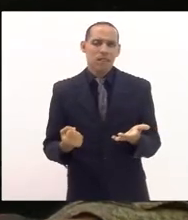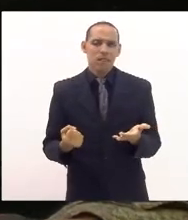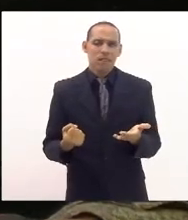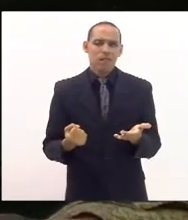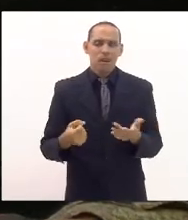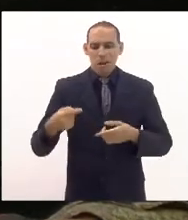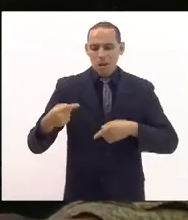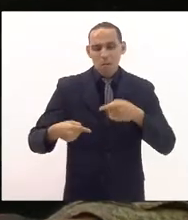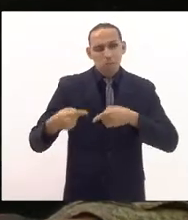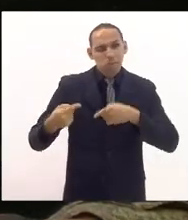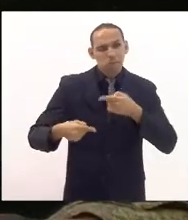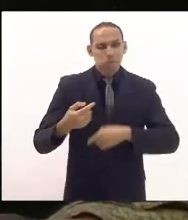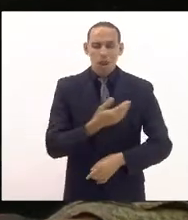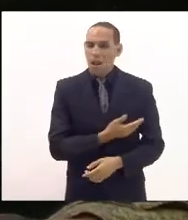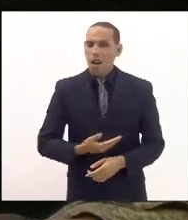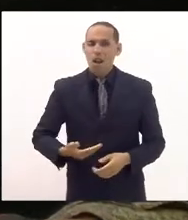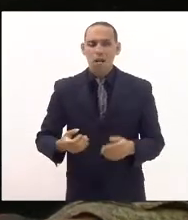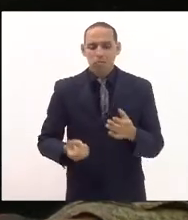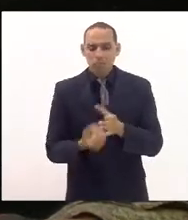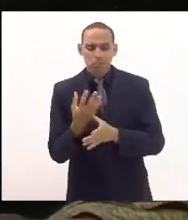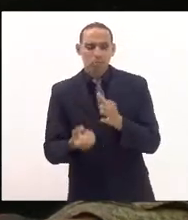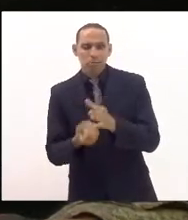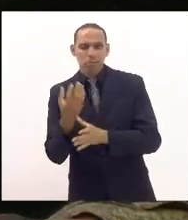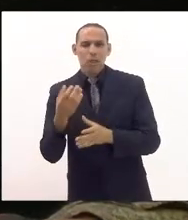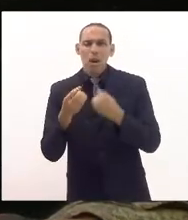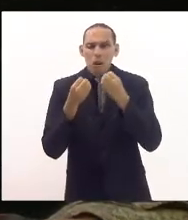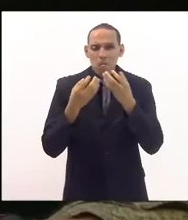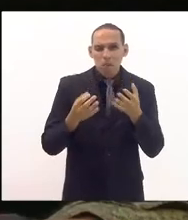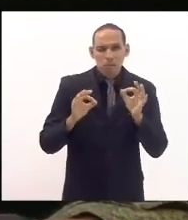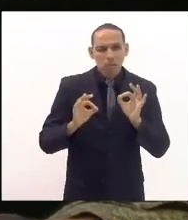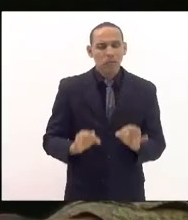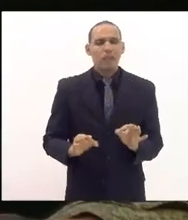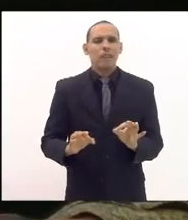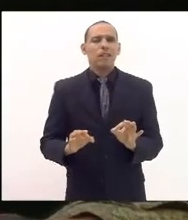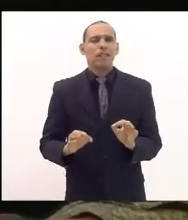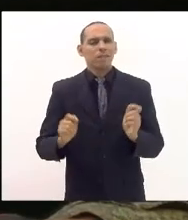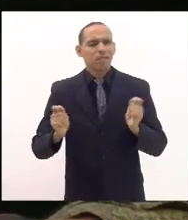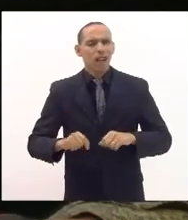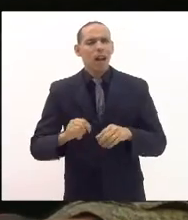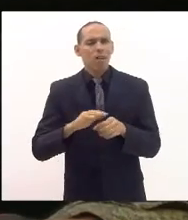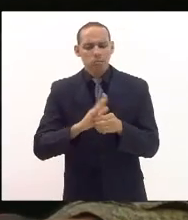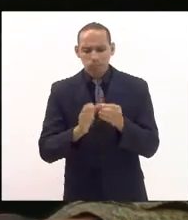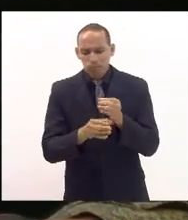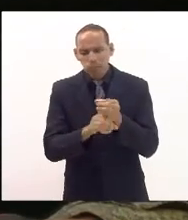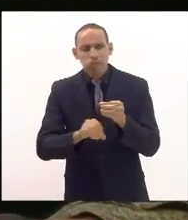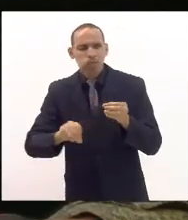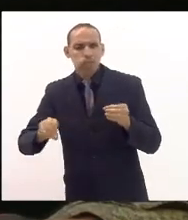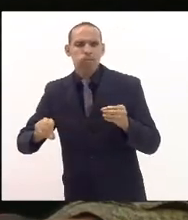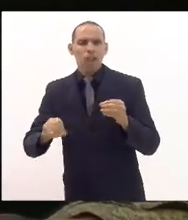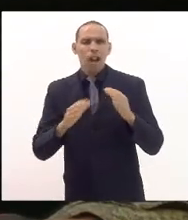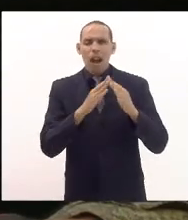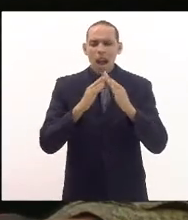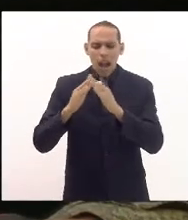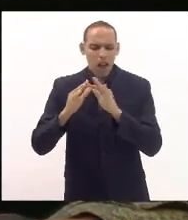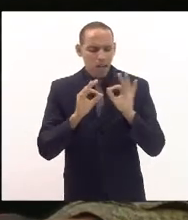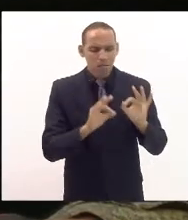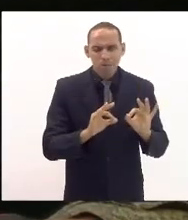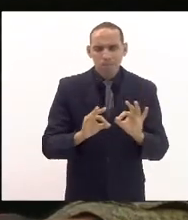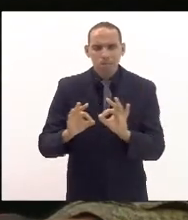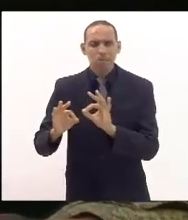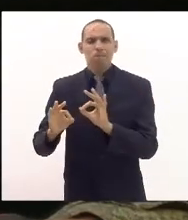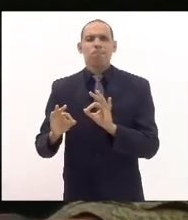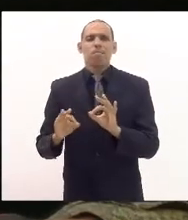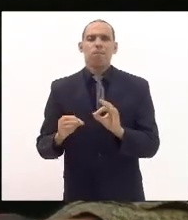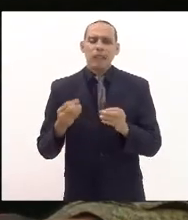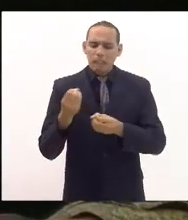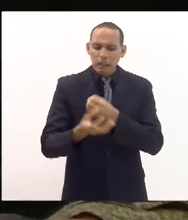políticas públicas efetivas que garantam moradia adequada saneada salubre que Garanta de